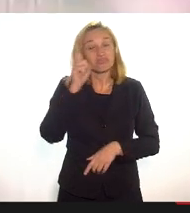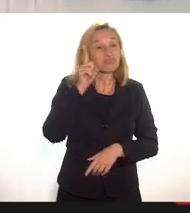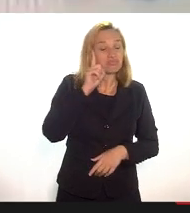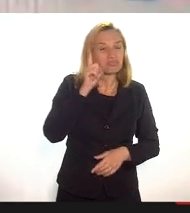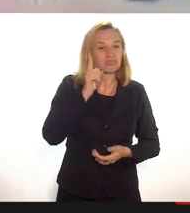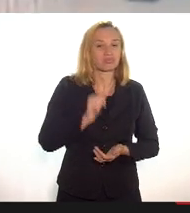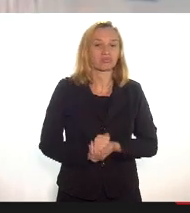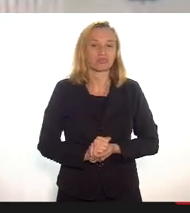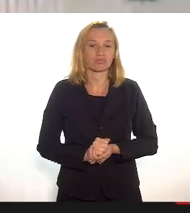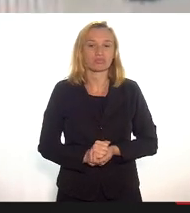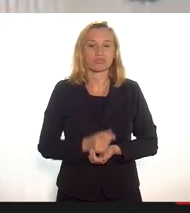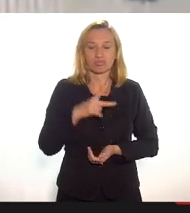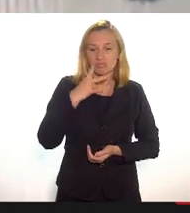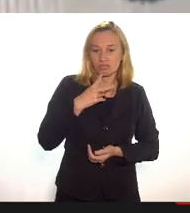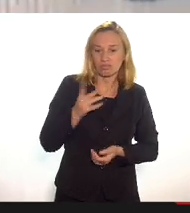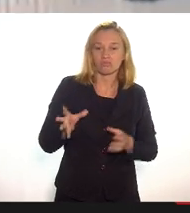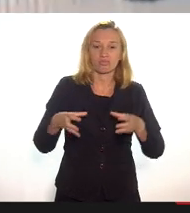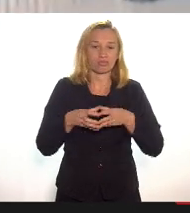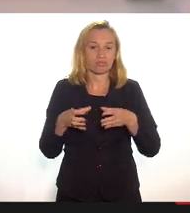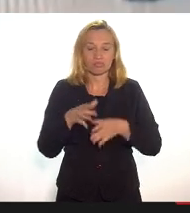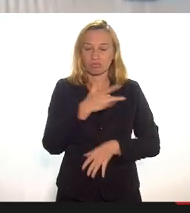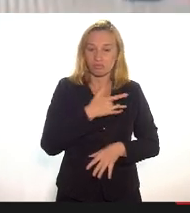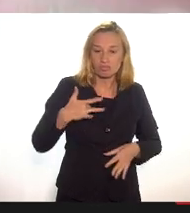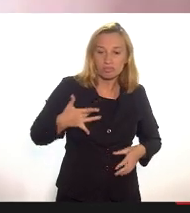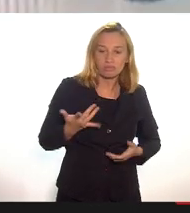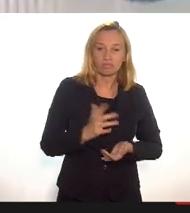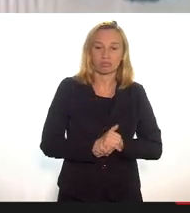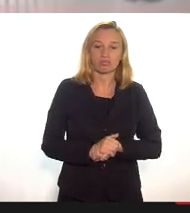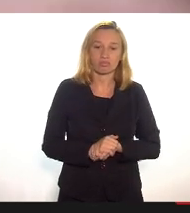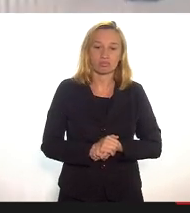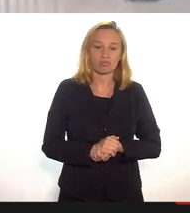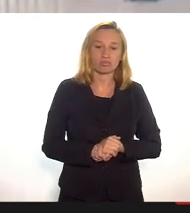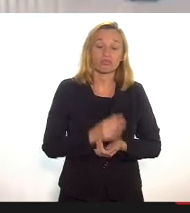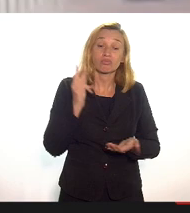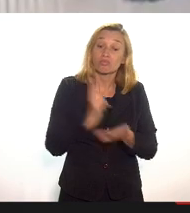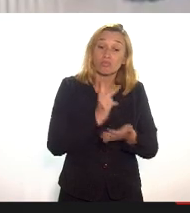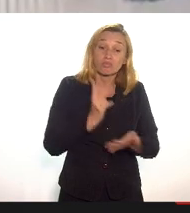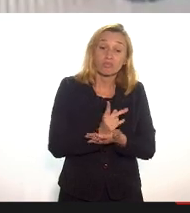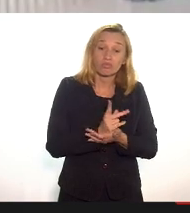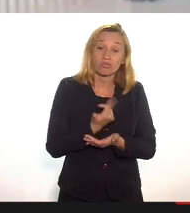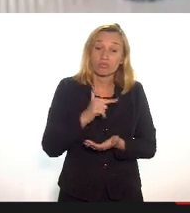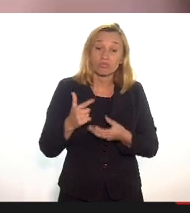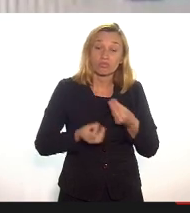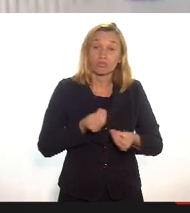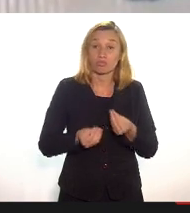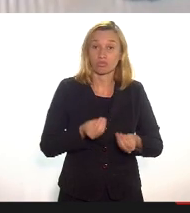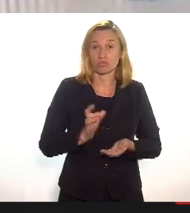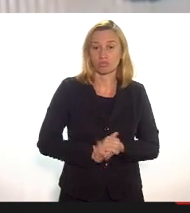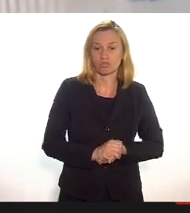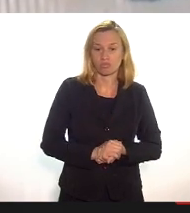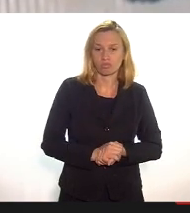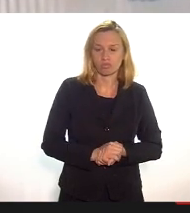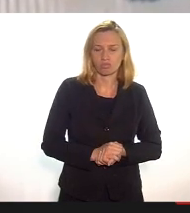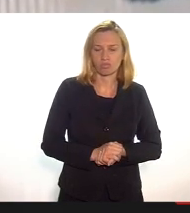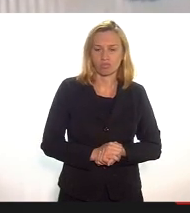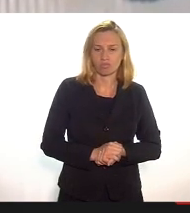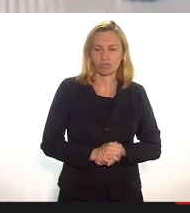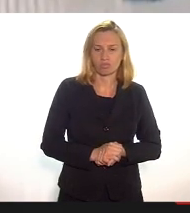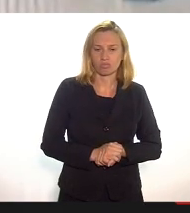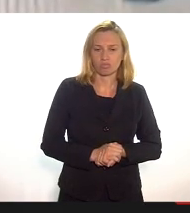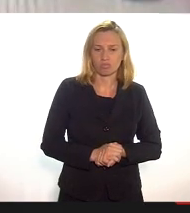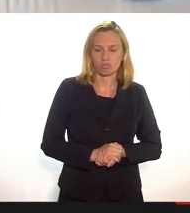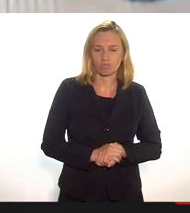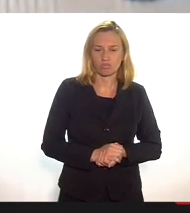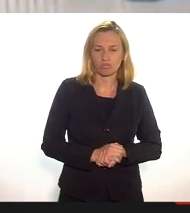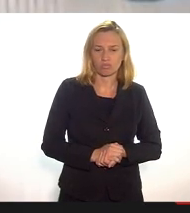gente se fala no nosso grupo da Comissão de Saúde. É uma indignação que não cabe na gente. E não é só indignação de parlamentar,